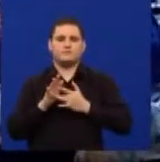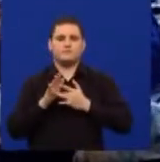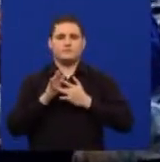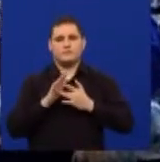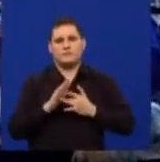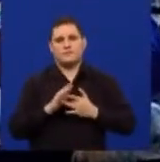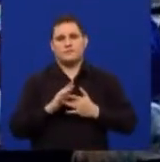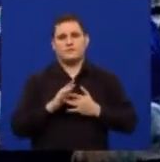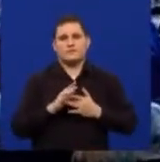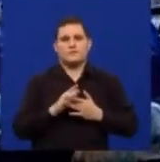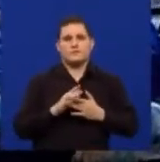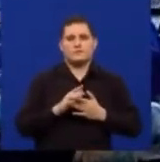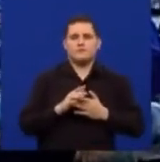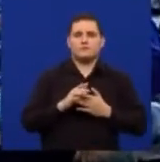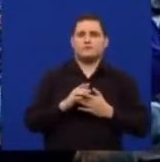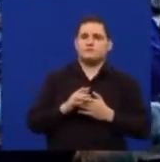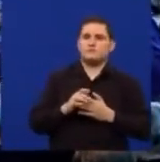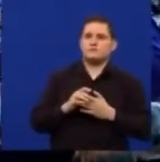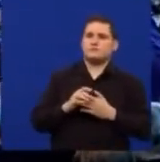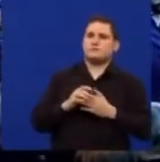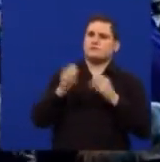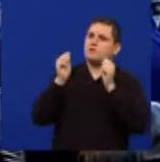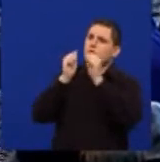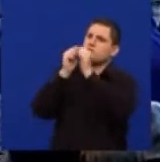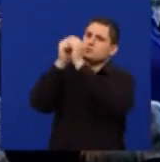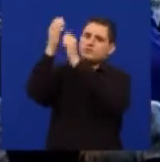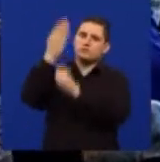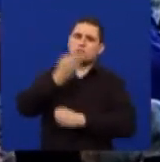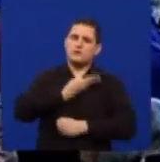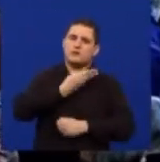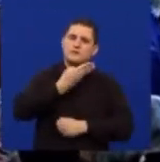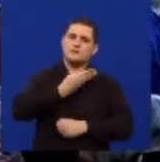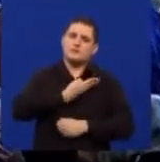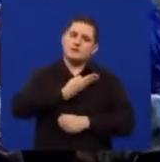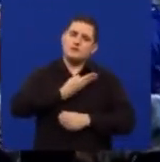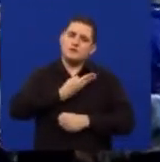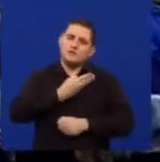abrigo junto do seu